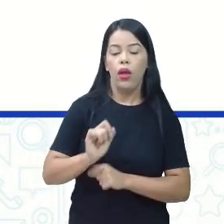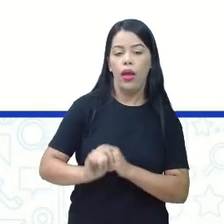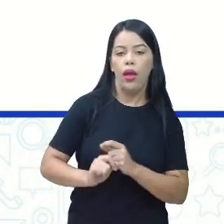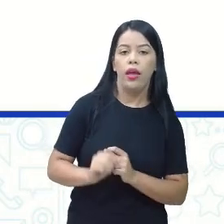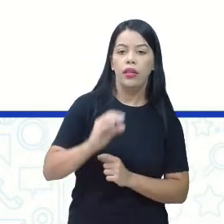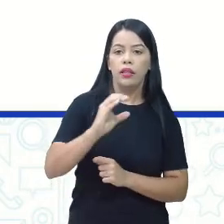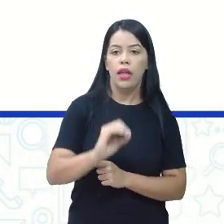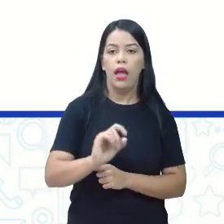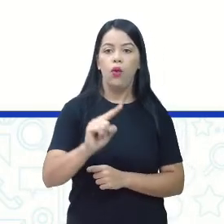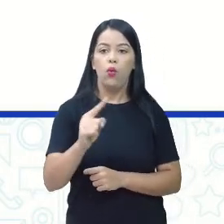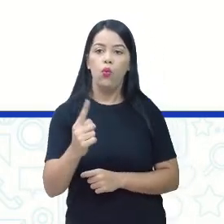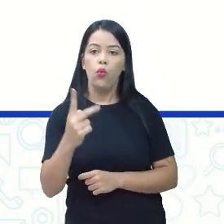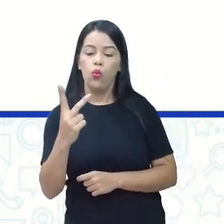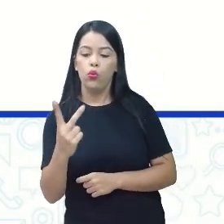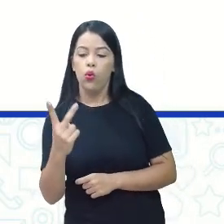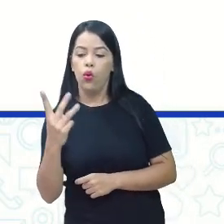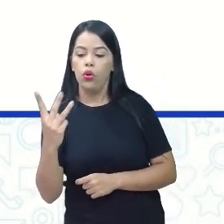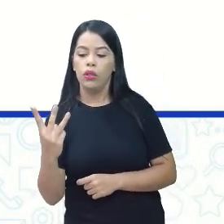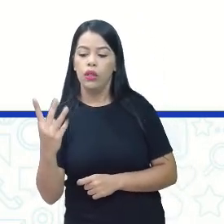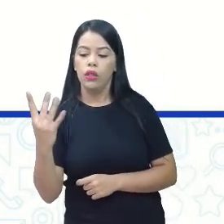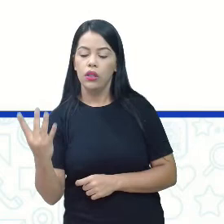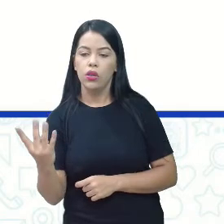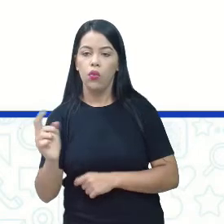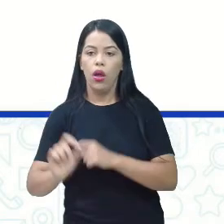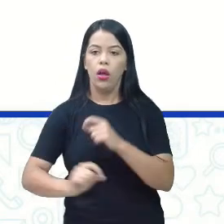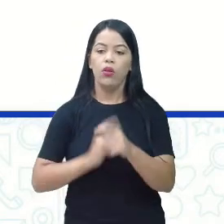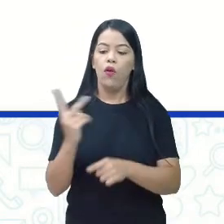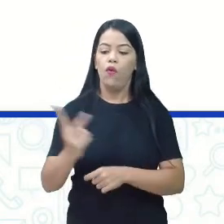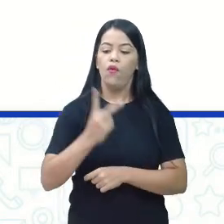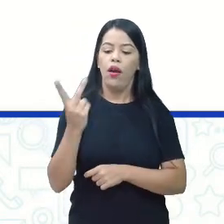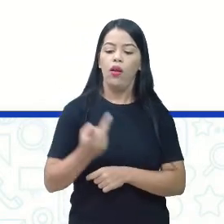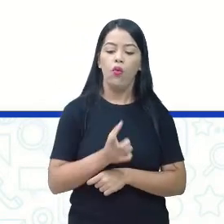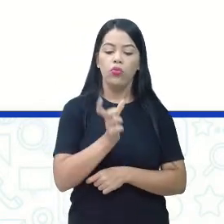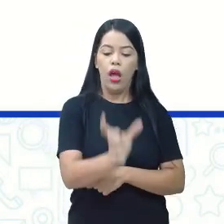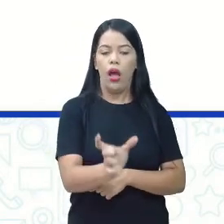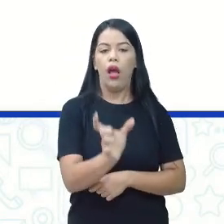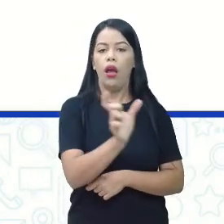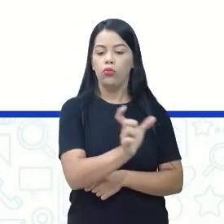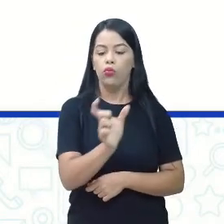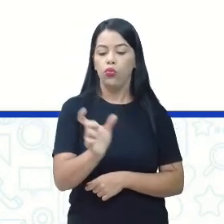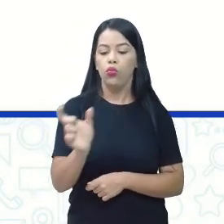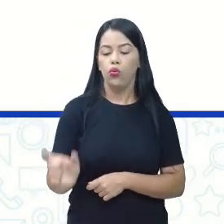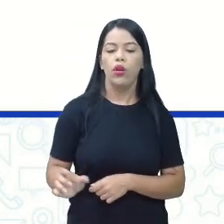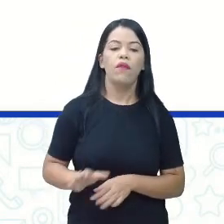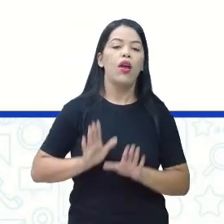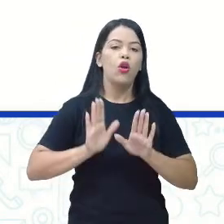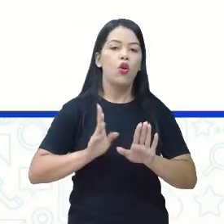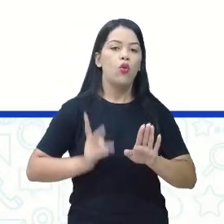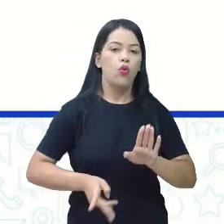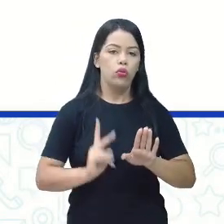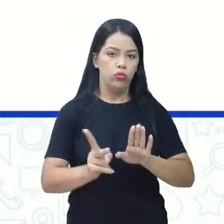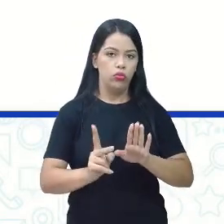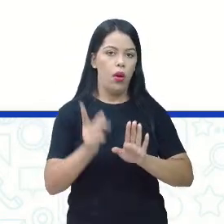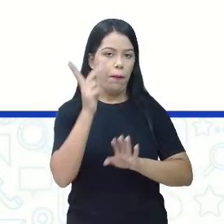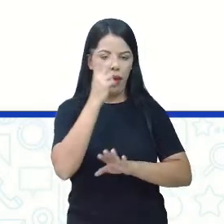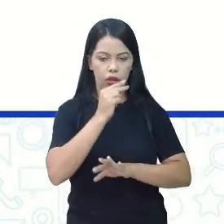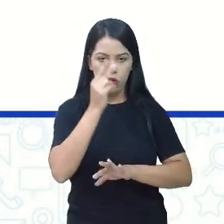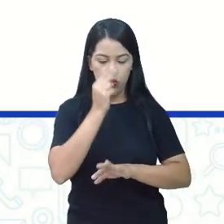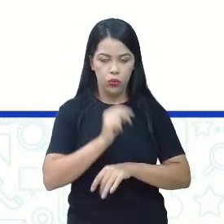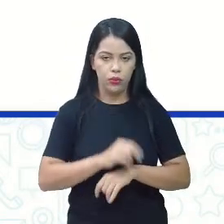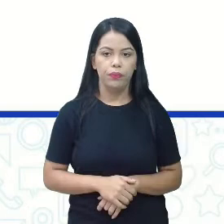1, 2, 3 e 4, o valor da casa decimal que a gente acabou de escolher, né, vai permanecer o mesmo, tá